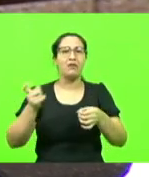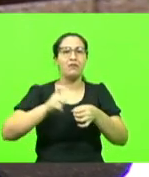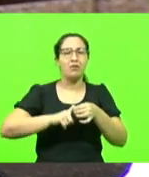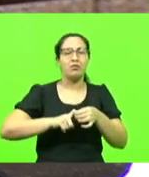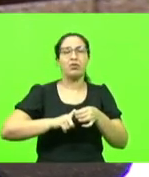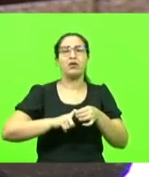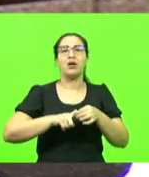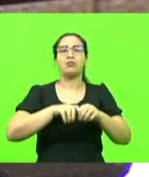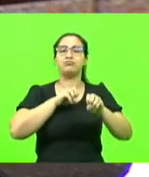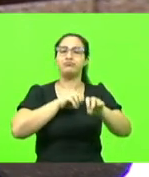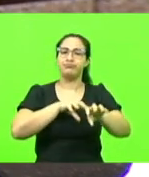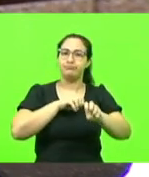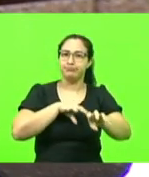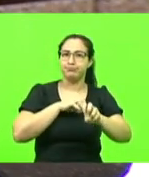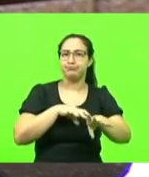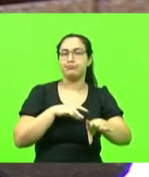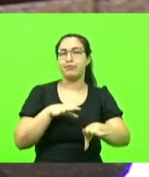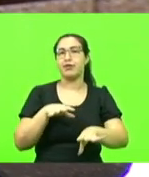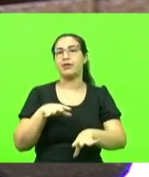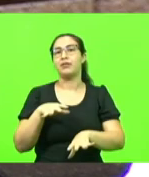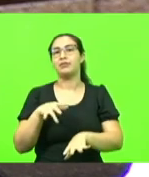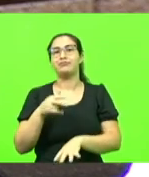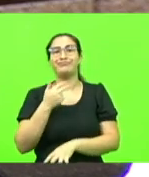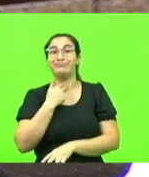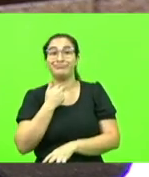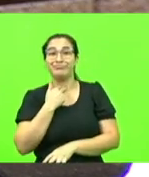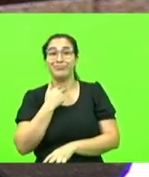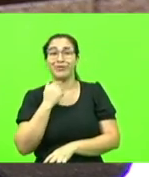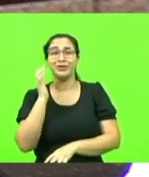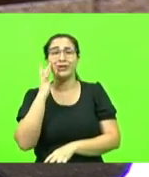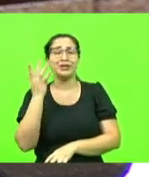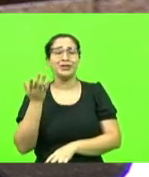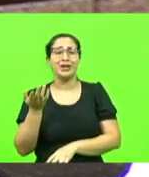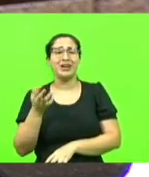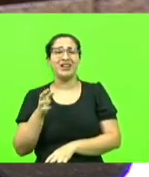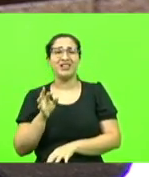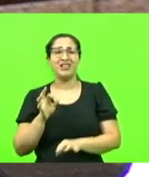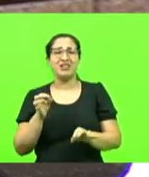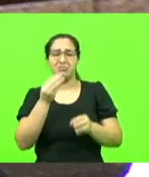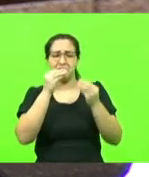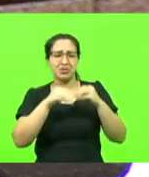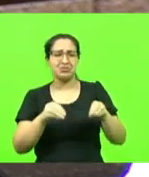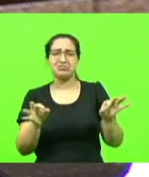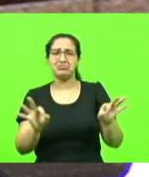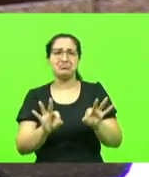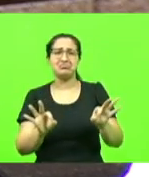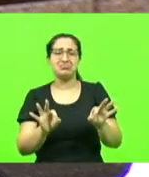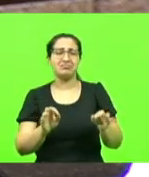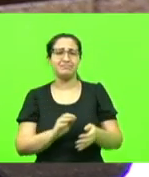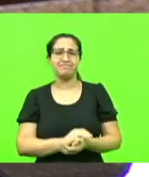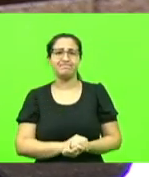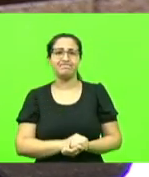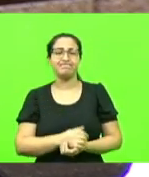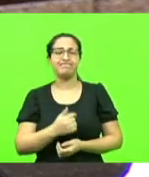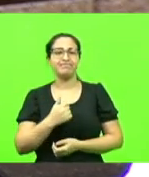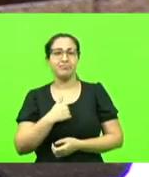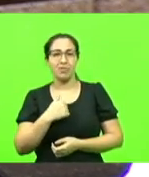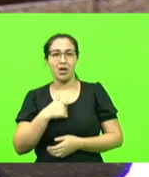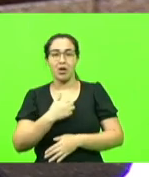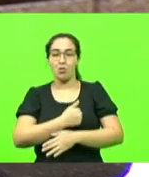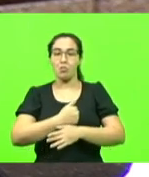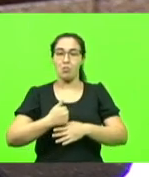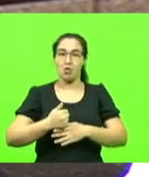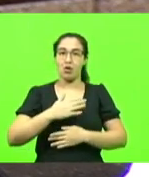das aulas presenciais e achar que ele não está fazendo mal algum para esses alunos? Eu não entendo. O meu norte moral,